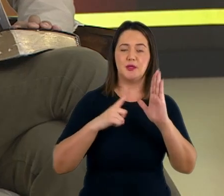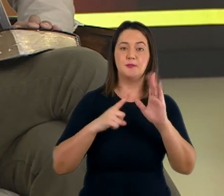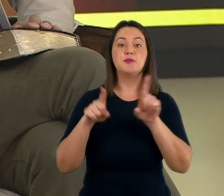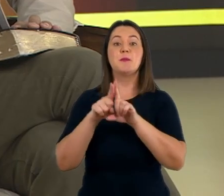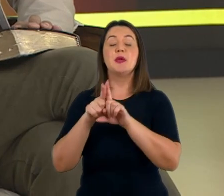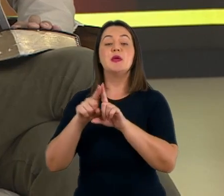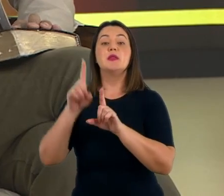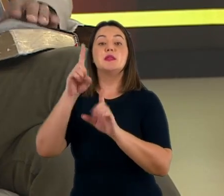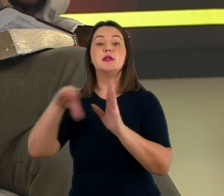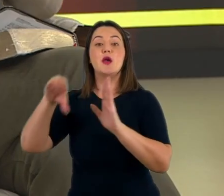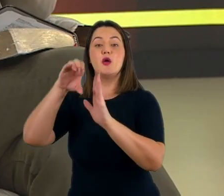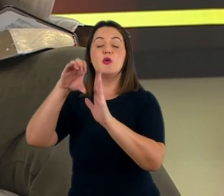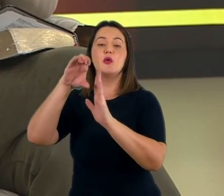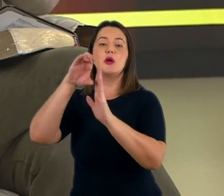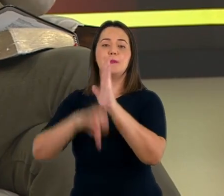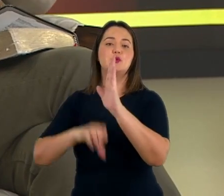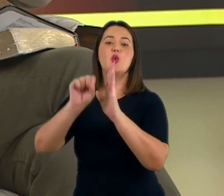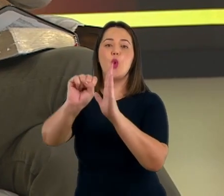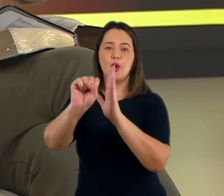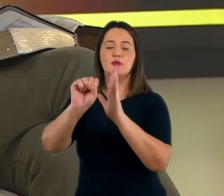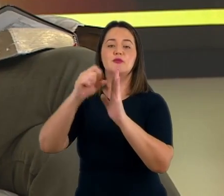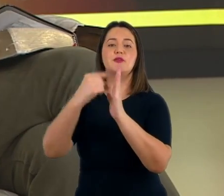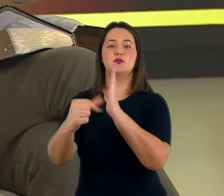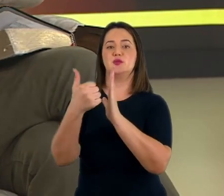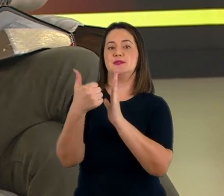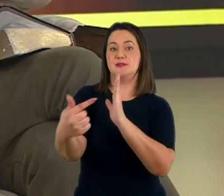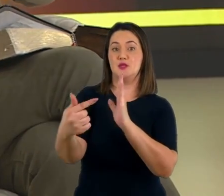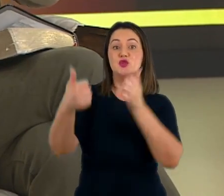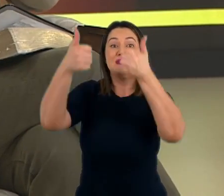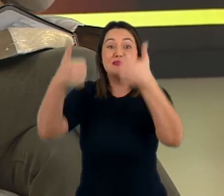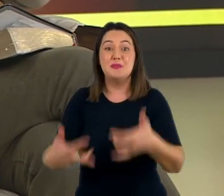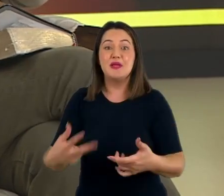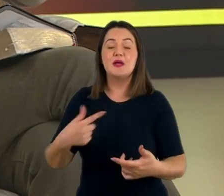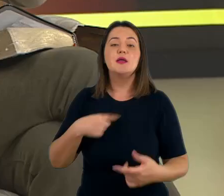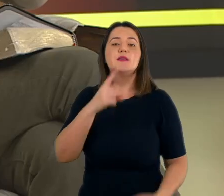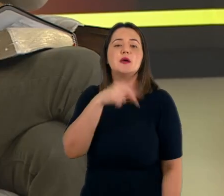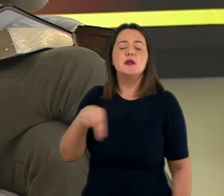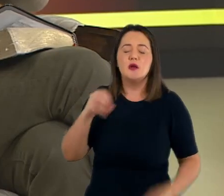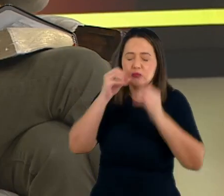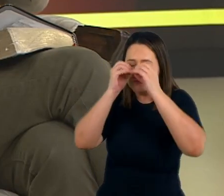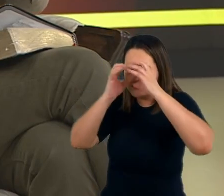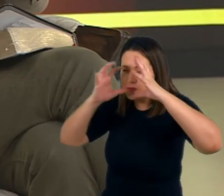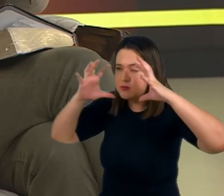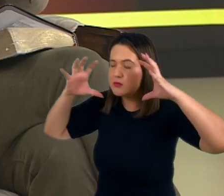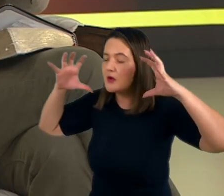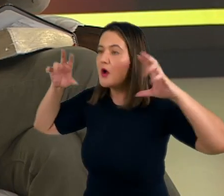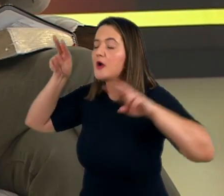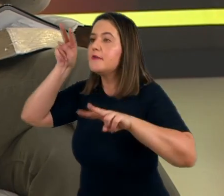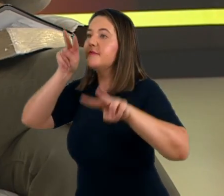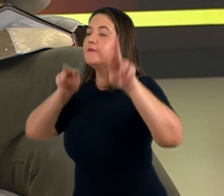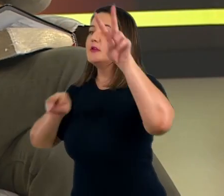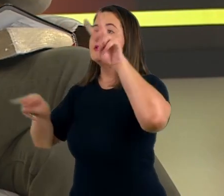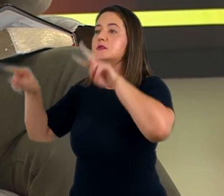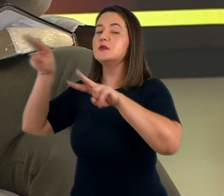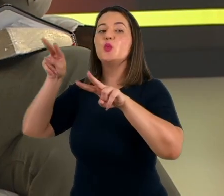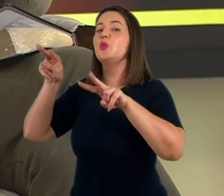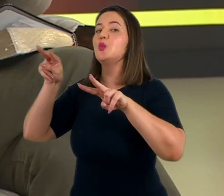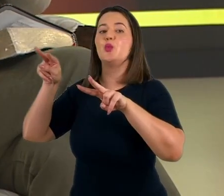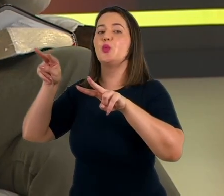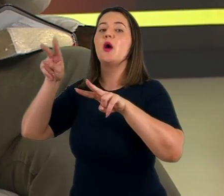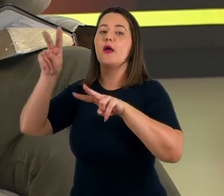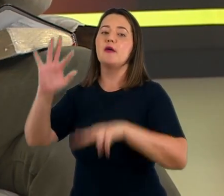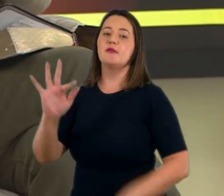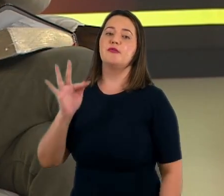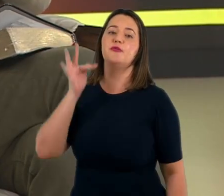Daniel 8, 17, é dito especificamente que aquela visão que ele estava tendo se